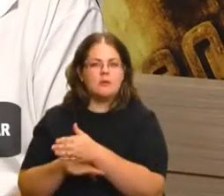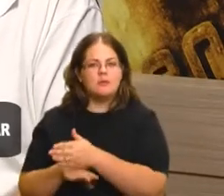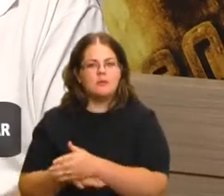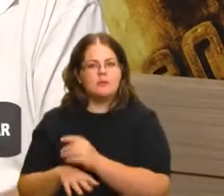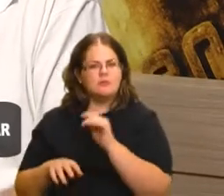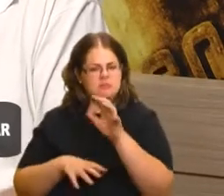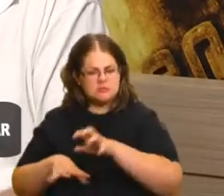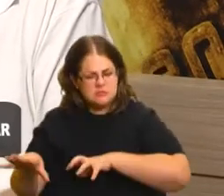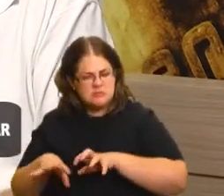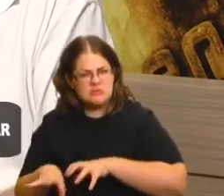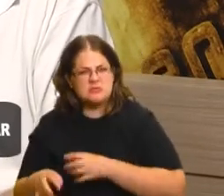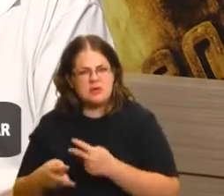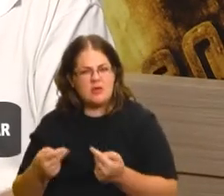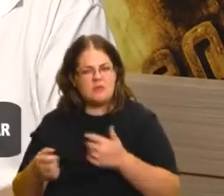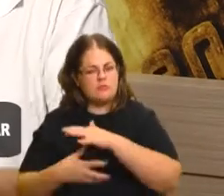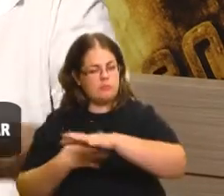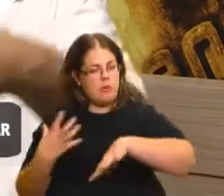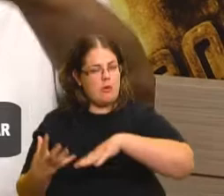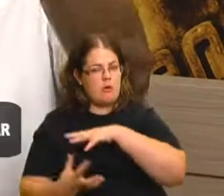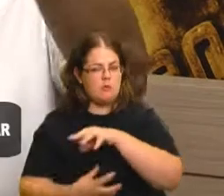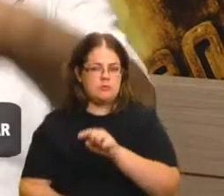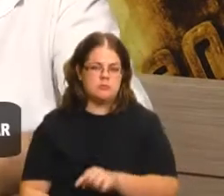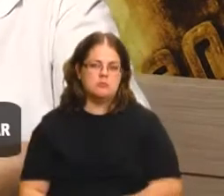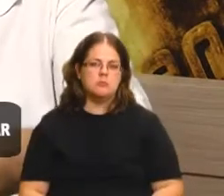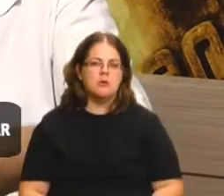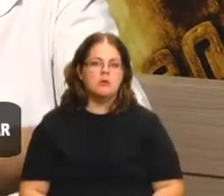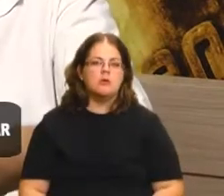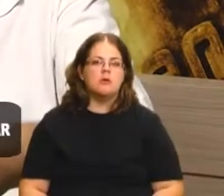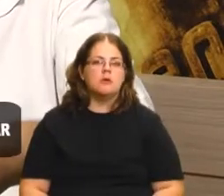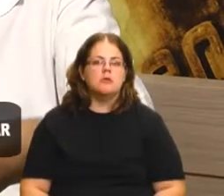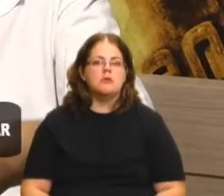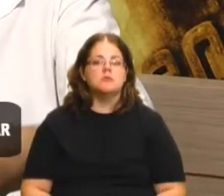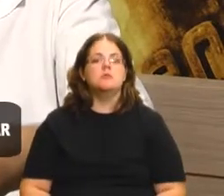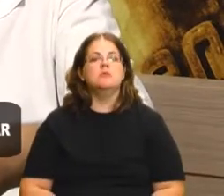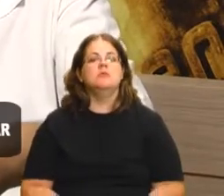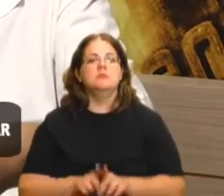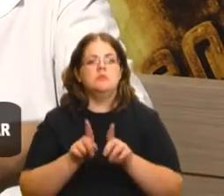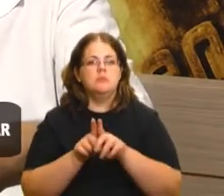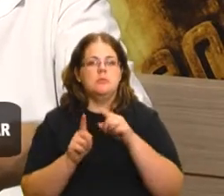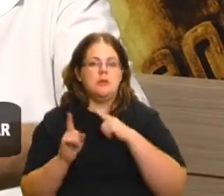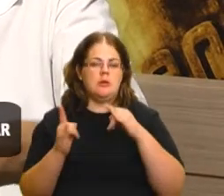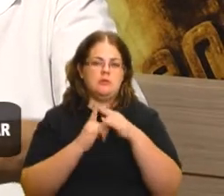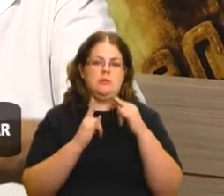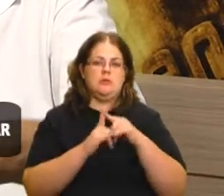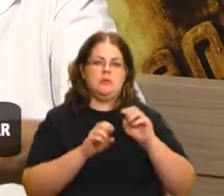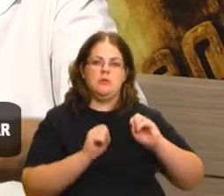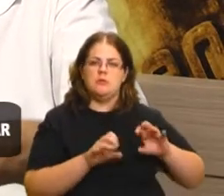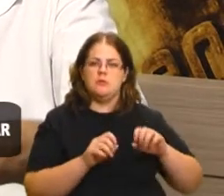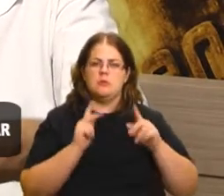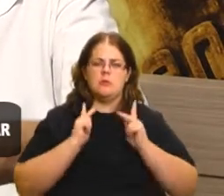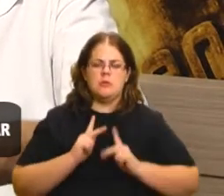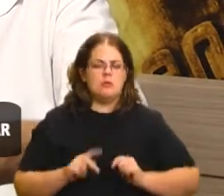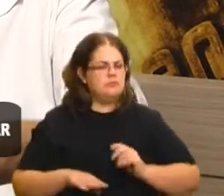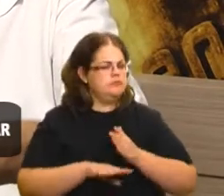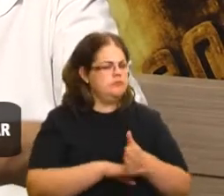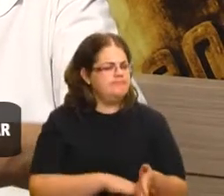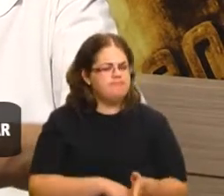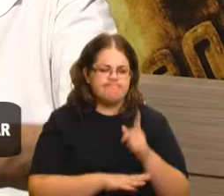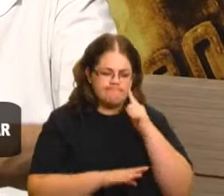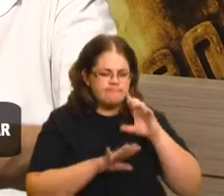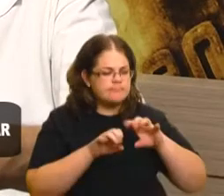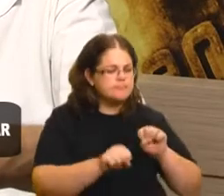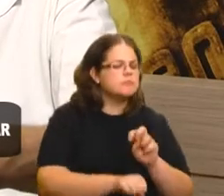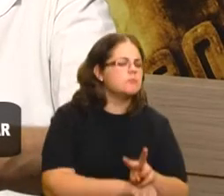vezes, há instituições de ensino que foram, de repente, colonizadas por gente muito medíocre, mas